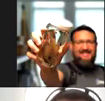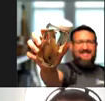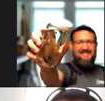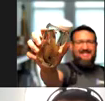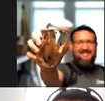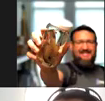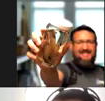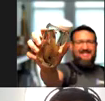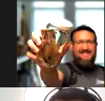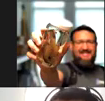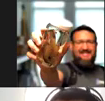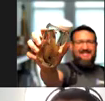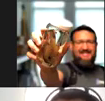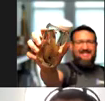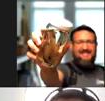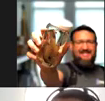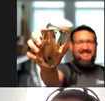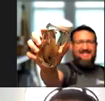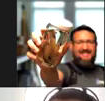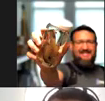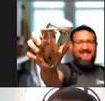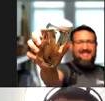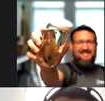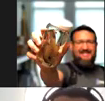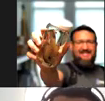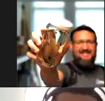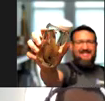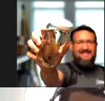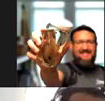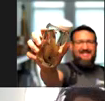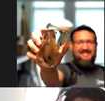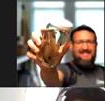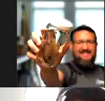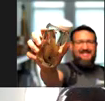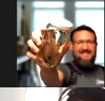o que a gente está testando, mas a gente teve um p-valor significativo. Não interessa por quê.